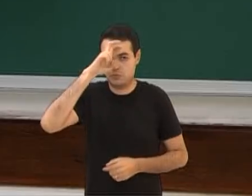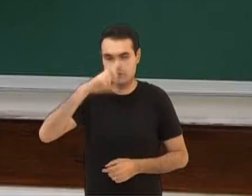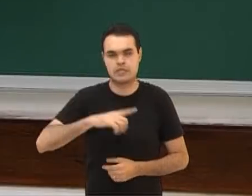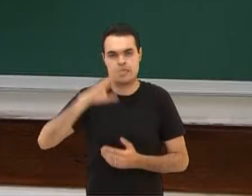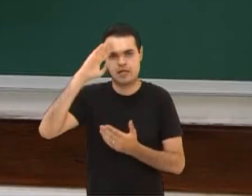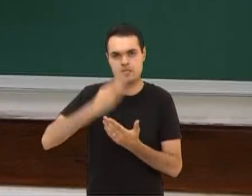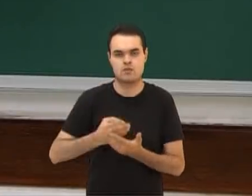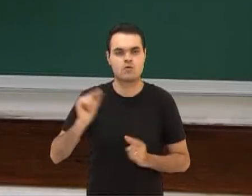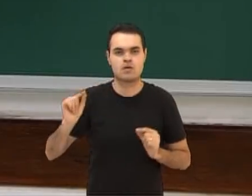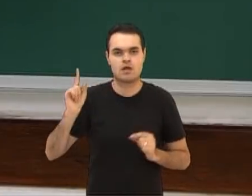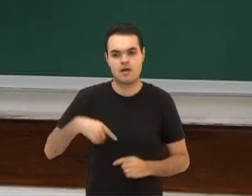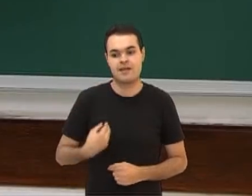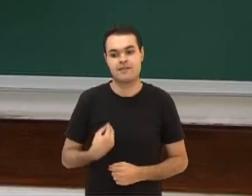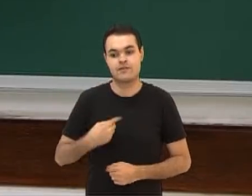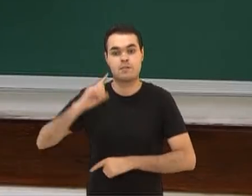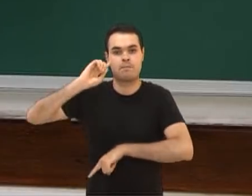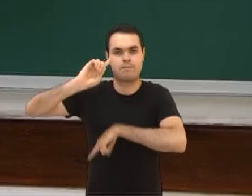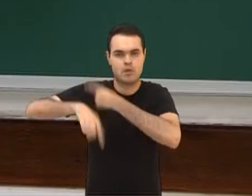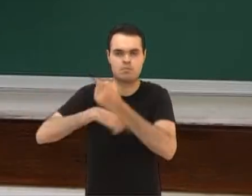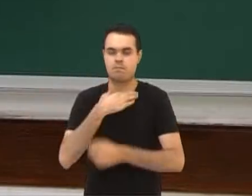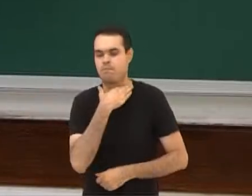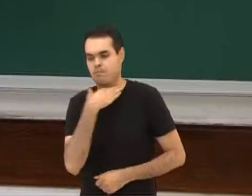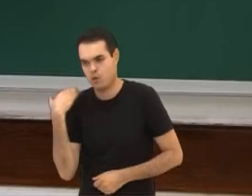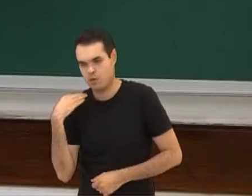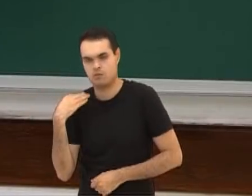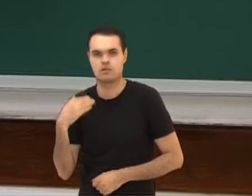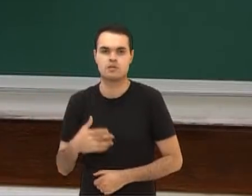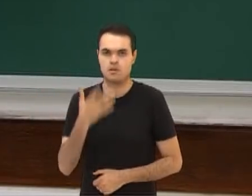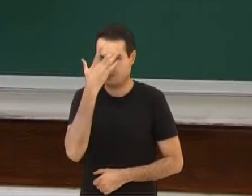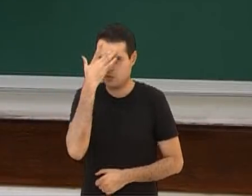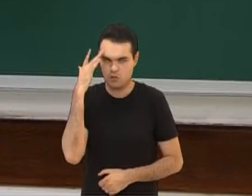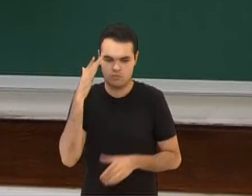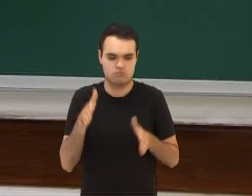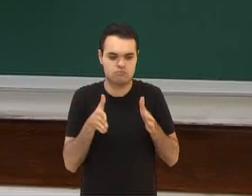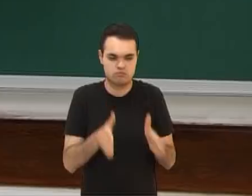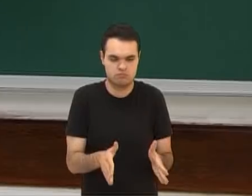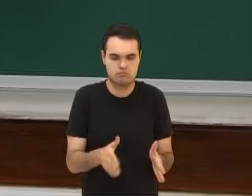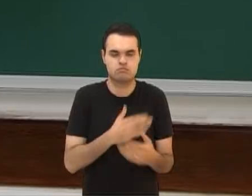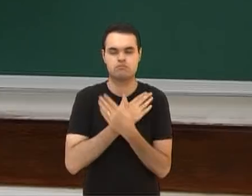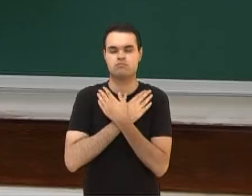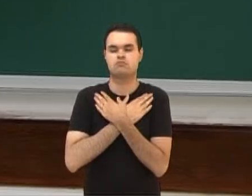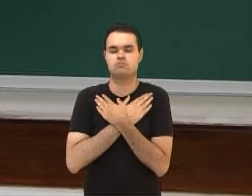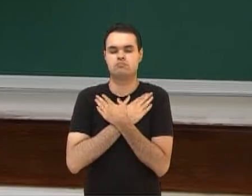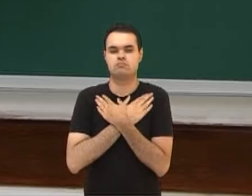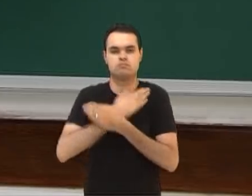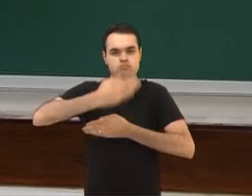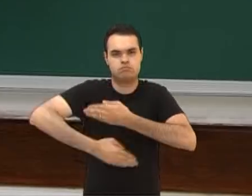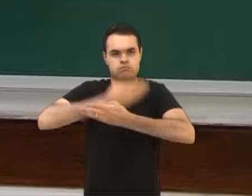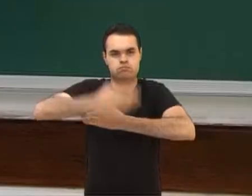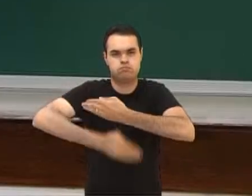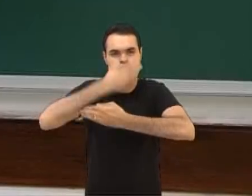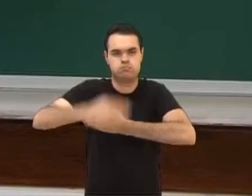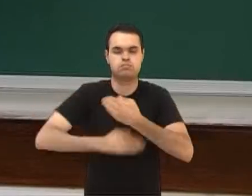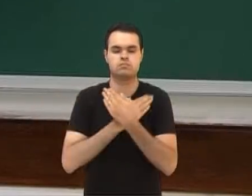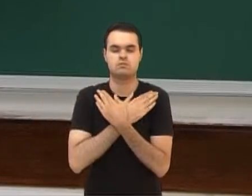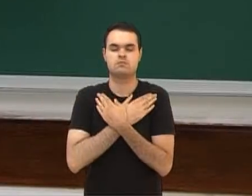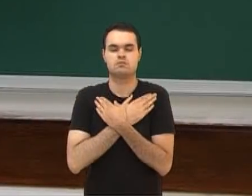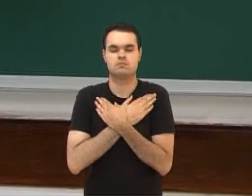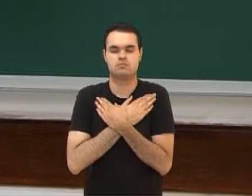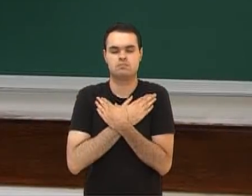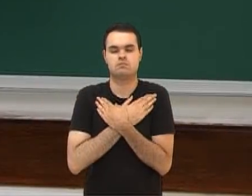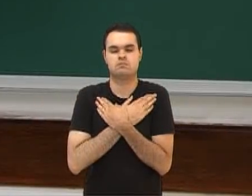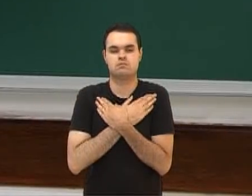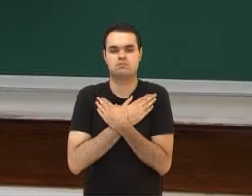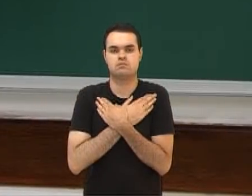eles acreditavam era na vida após a morte. Né? Então o cara, quando fosse enterrado, eles mumificavam tudo o quê? Para ele